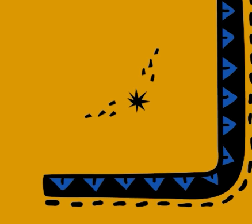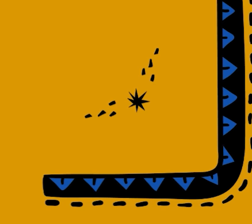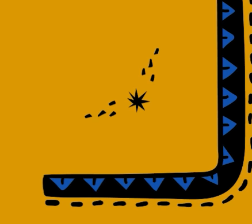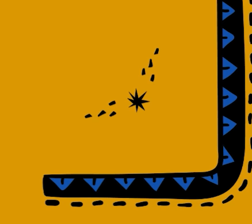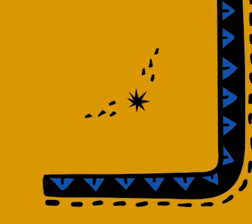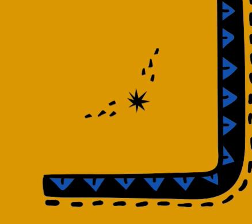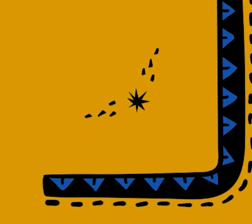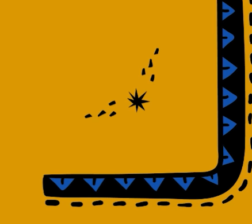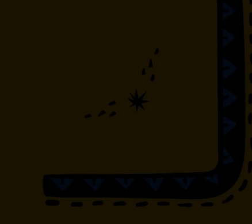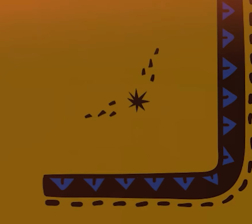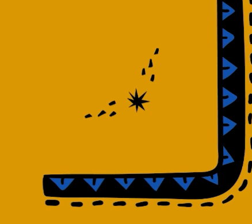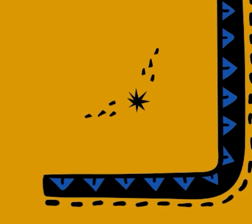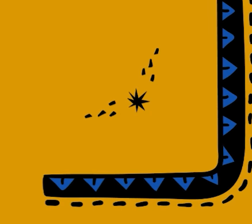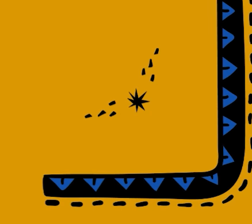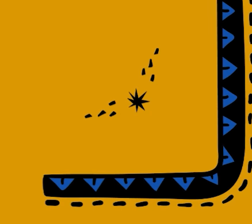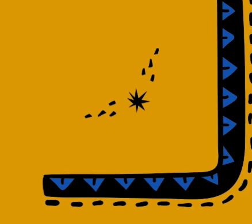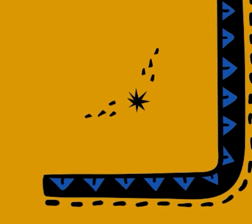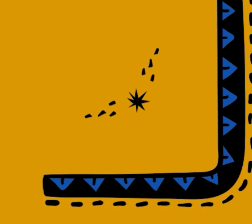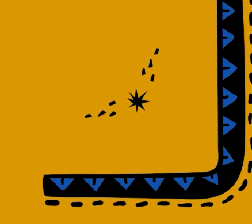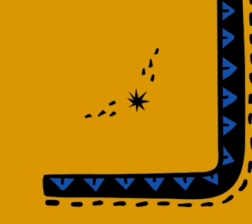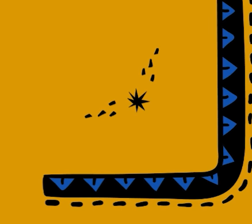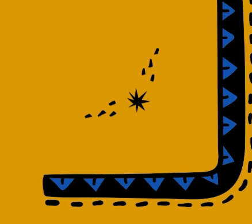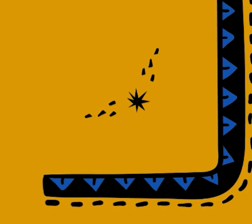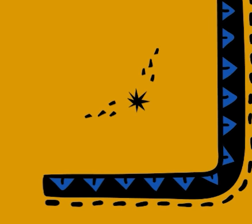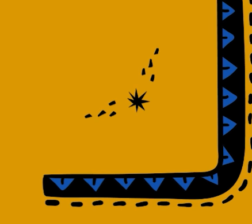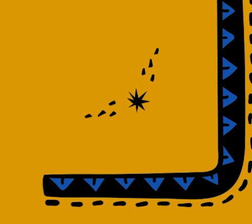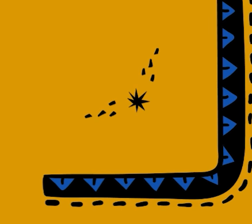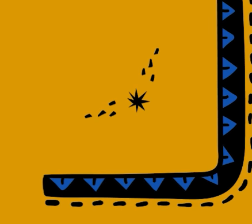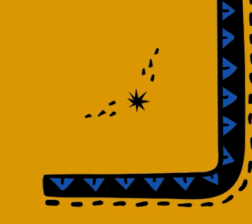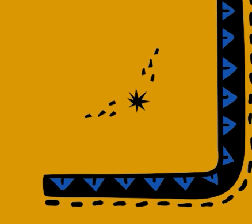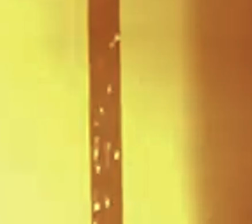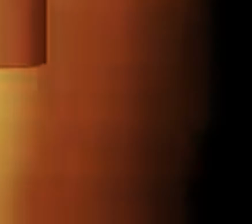Junte-se a nós do Cais ao Sertão, neste caminho de Legenda Zanotto